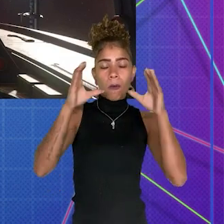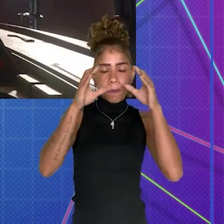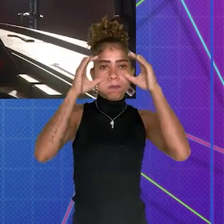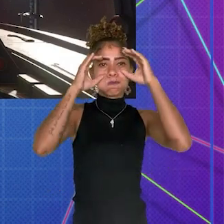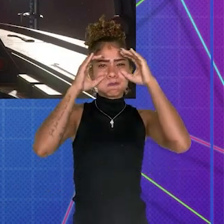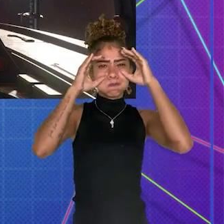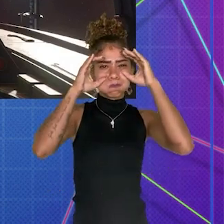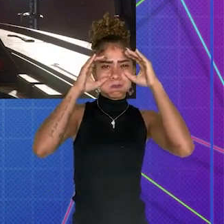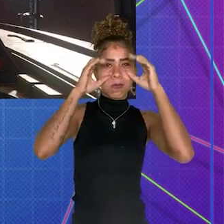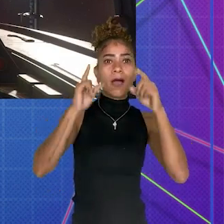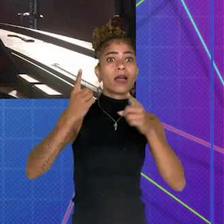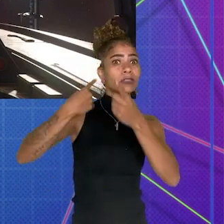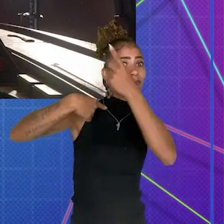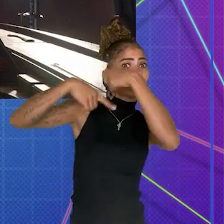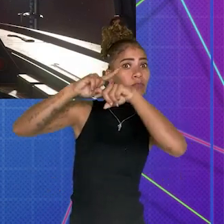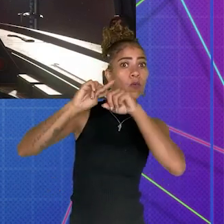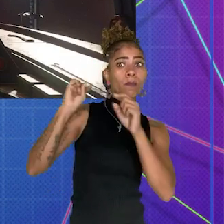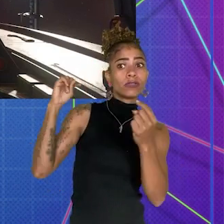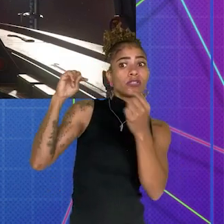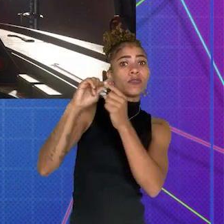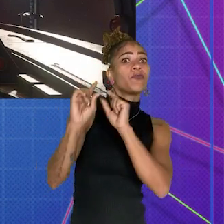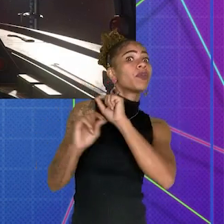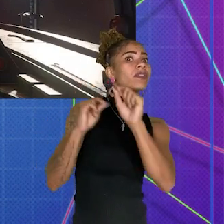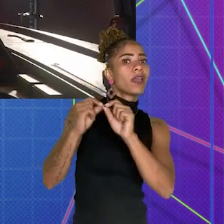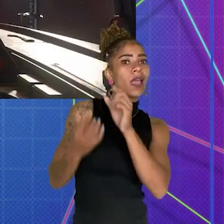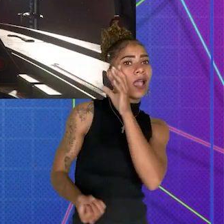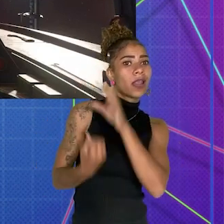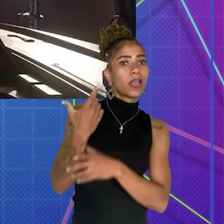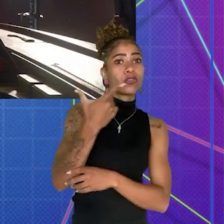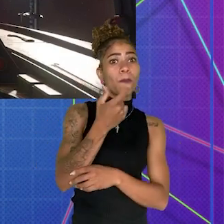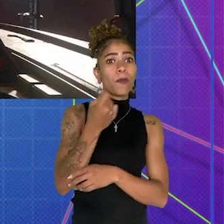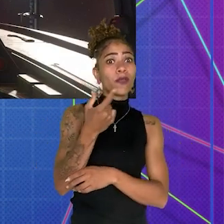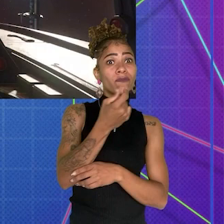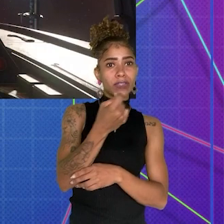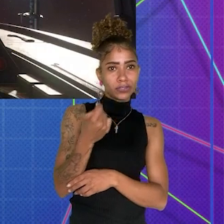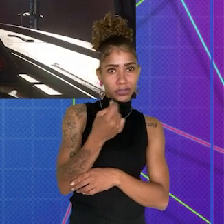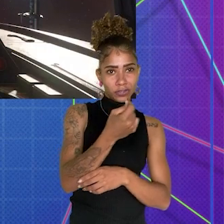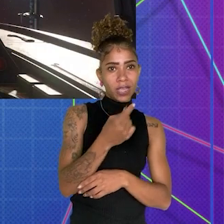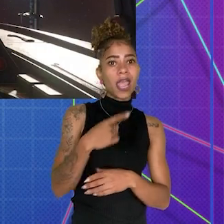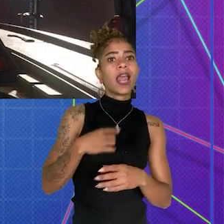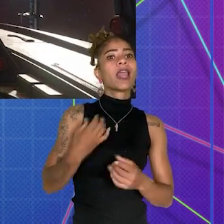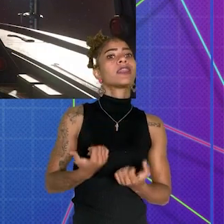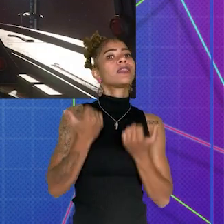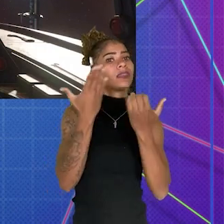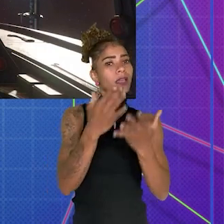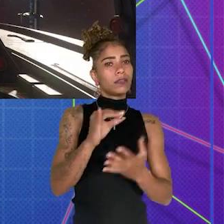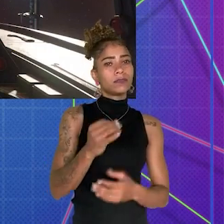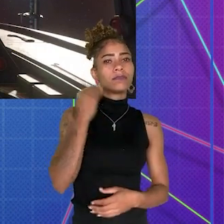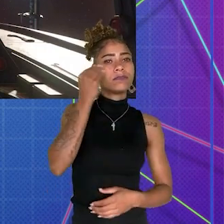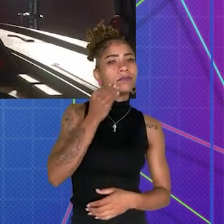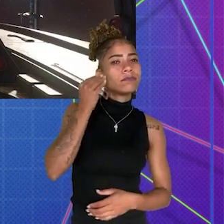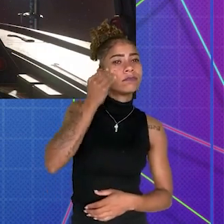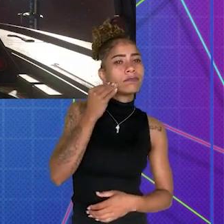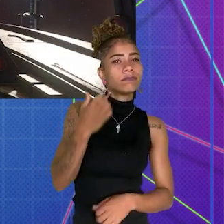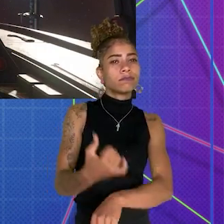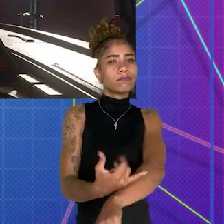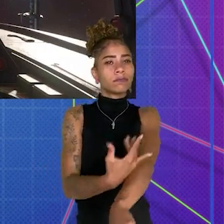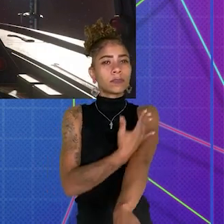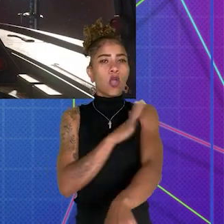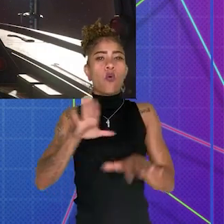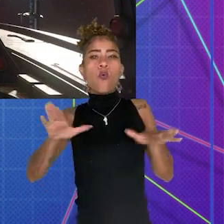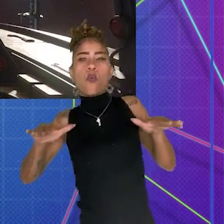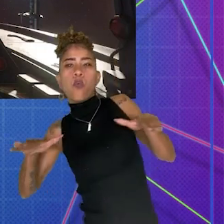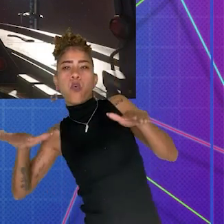de combate espacial desenvolvido pela EA Motive Studios e lançado em 2020. Ele permite que os jogadores